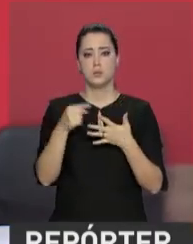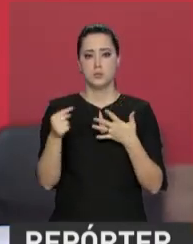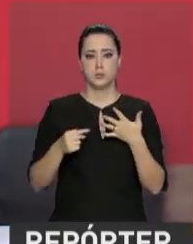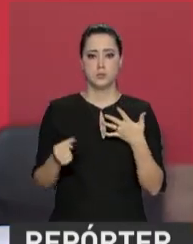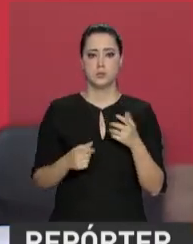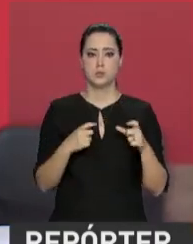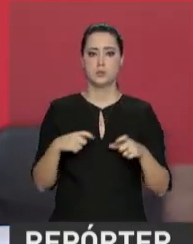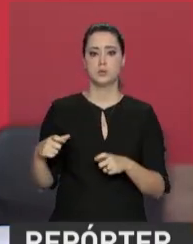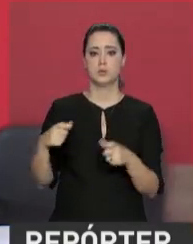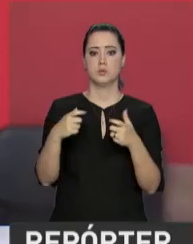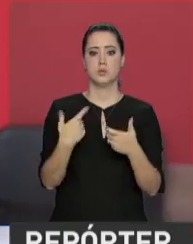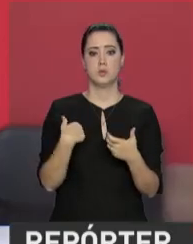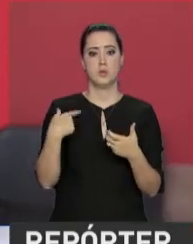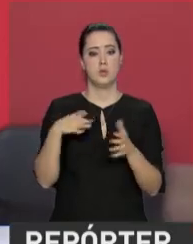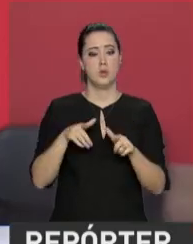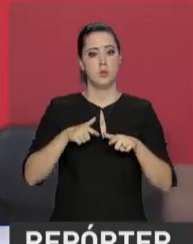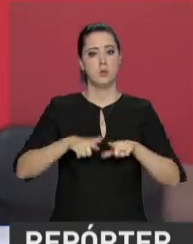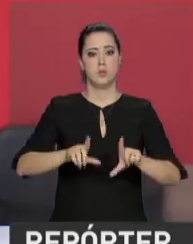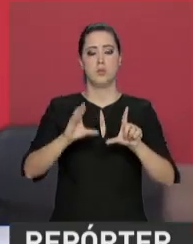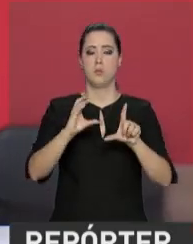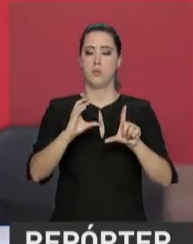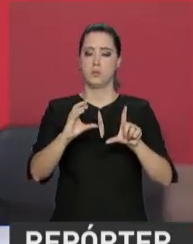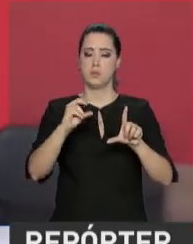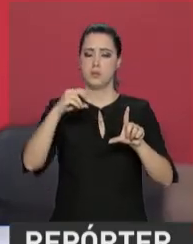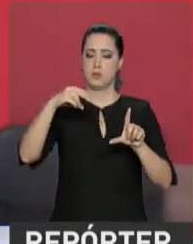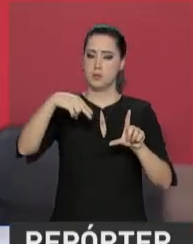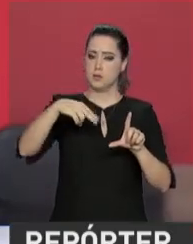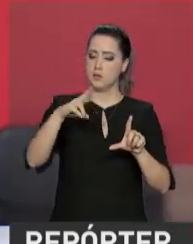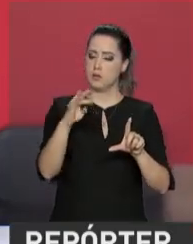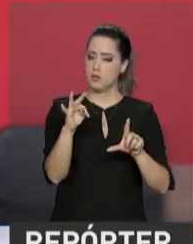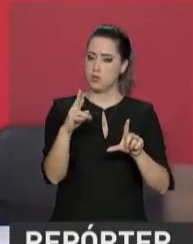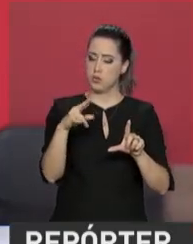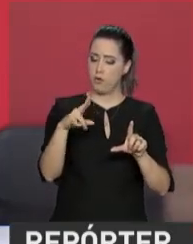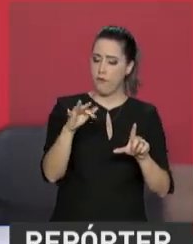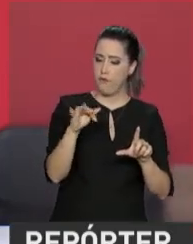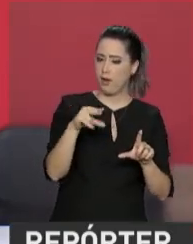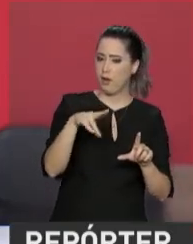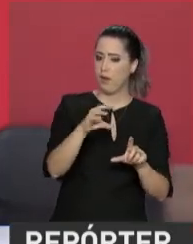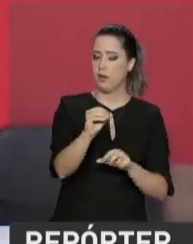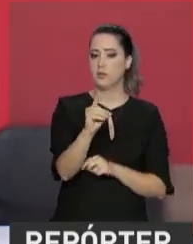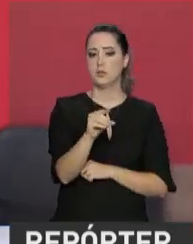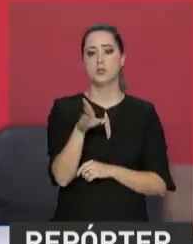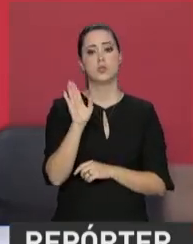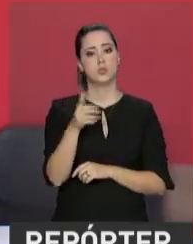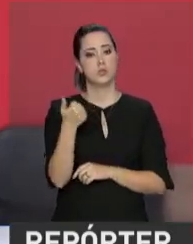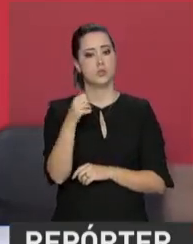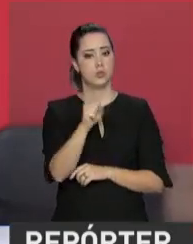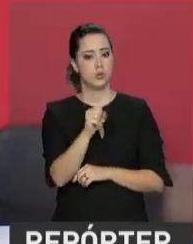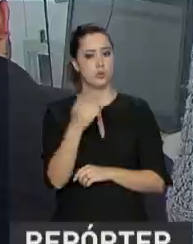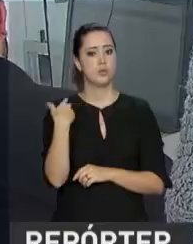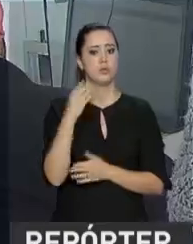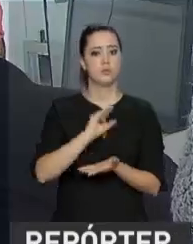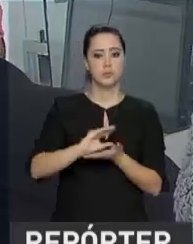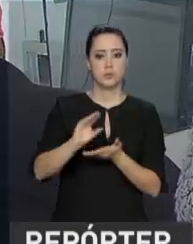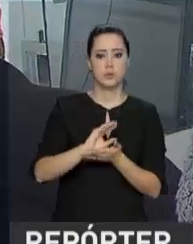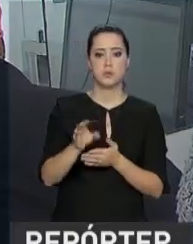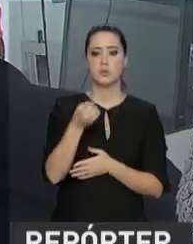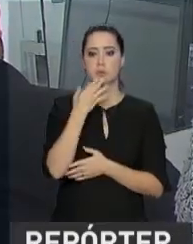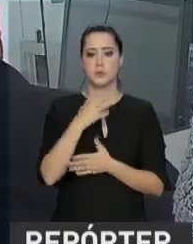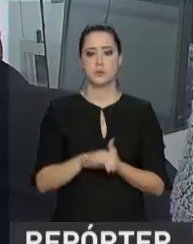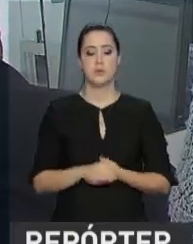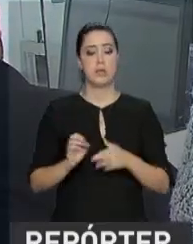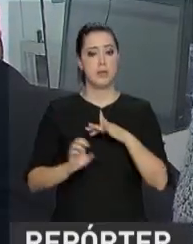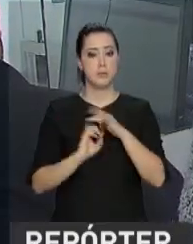para atendimento certificado digital que vai totalizar e 18 então a operação que está investindo bem micro e